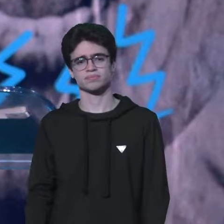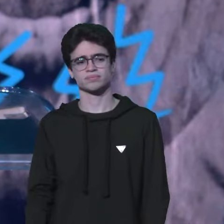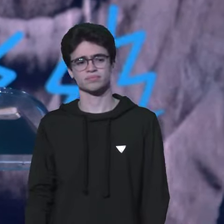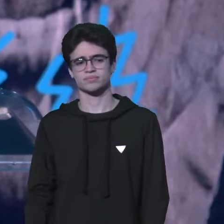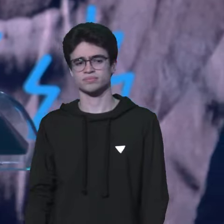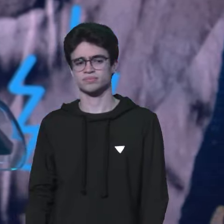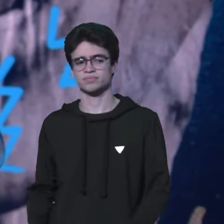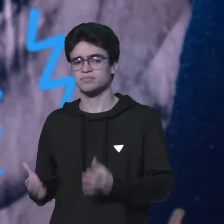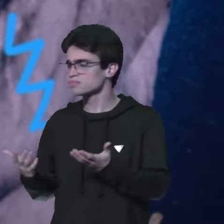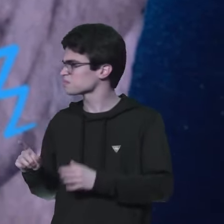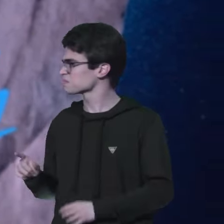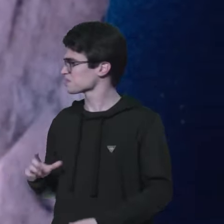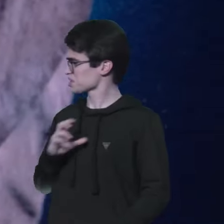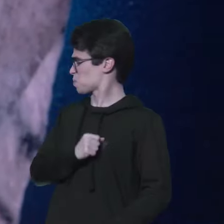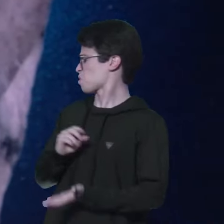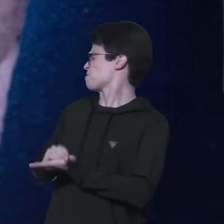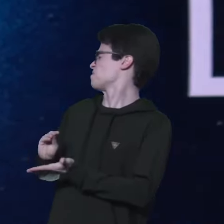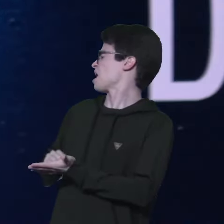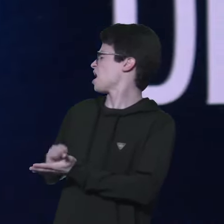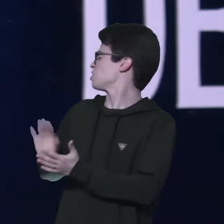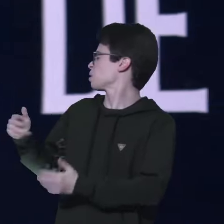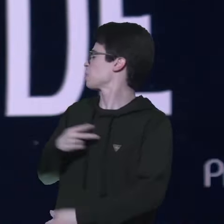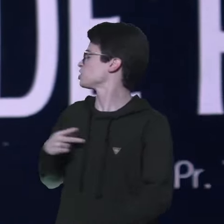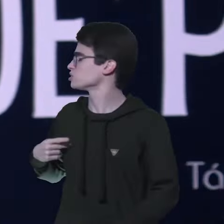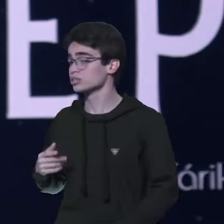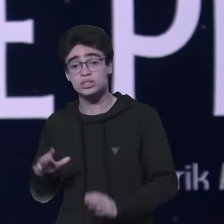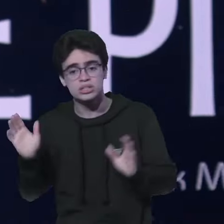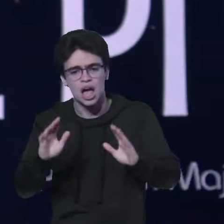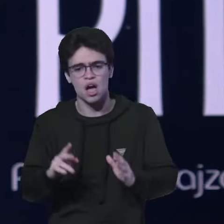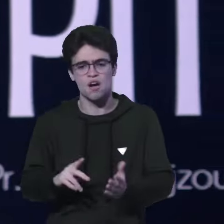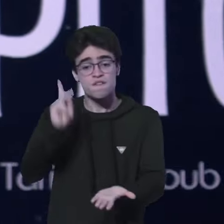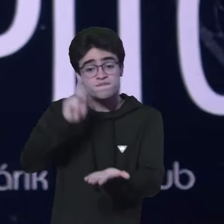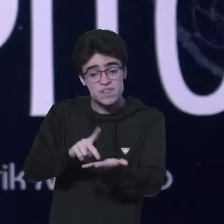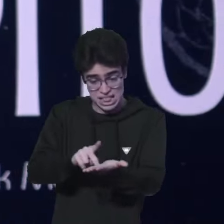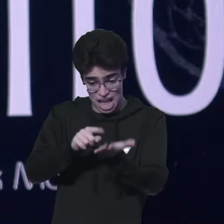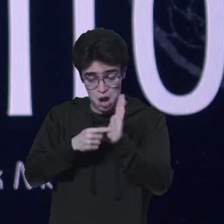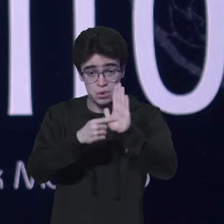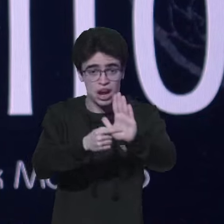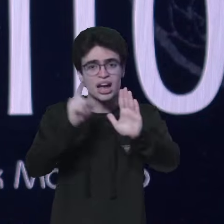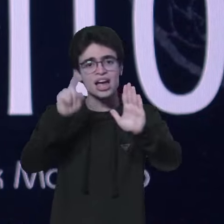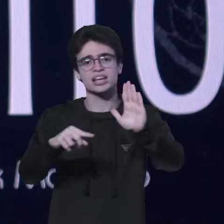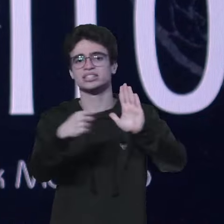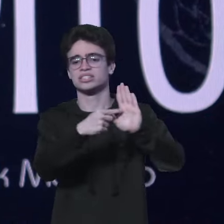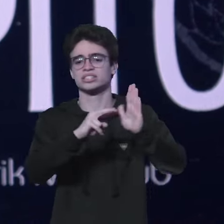Mas isso é falta de amor, pastor. Não. Falar a verdade é amor.